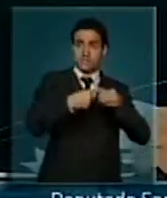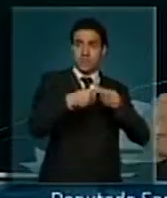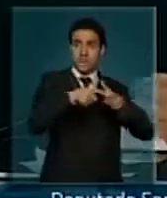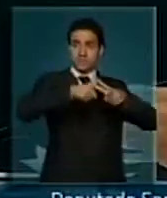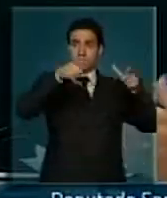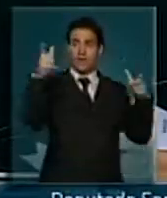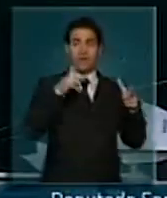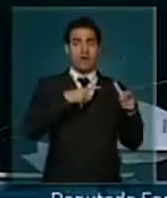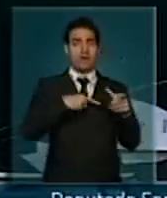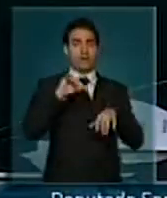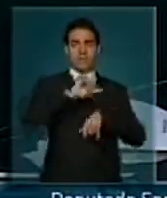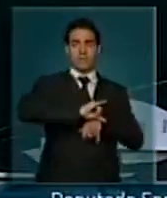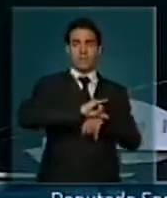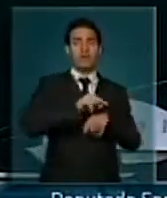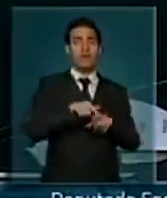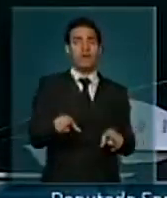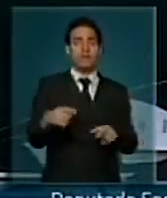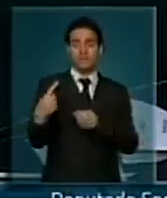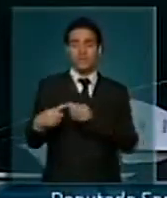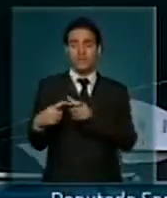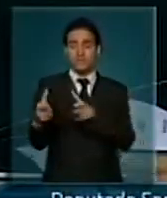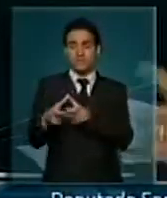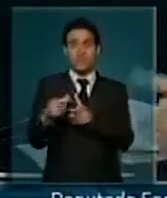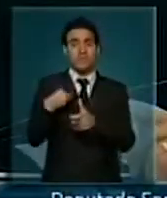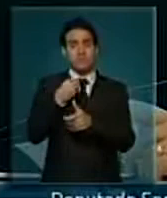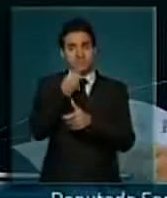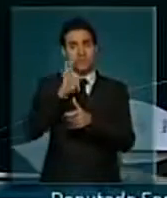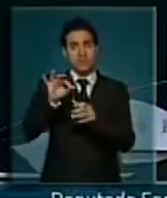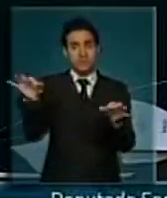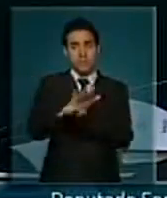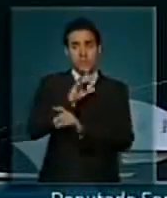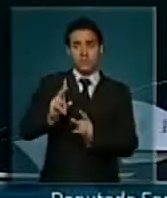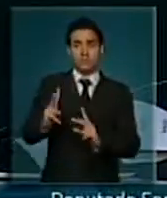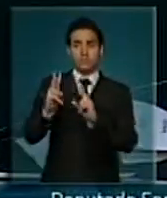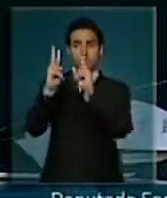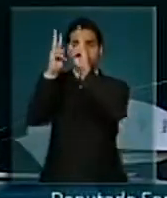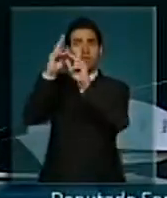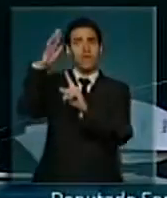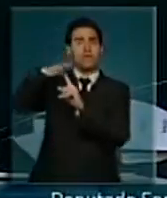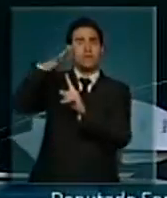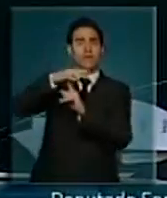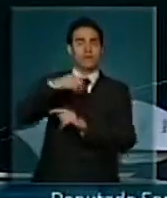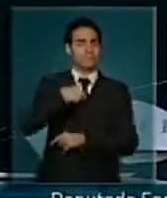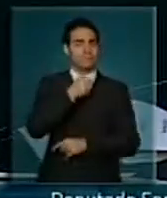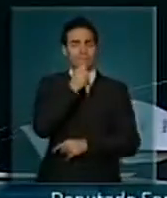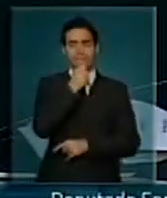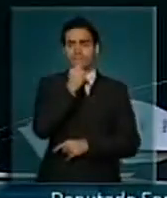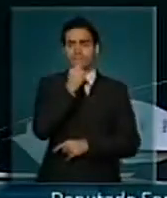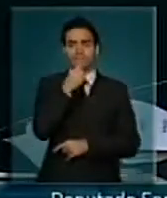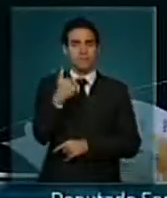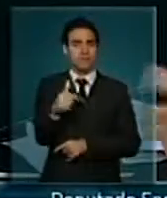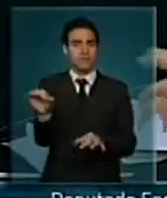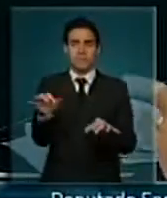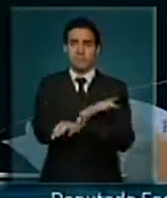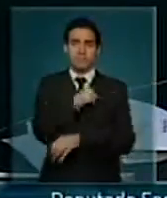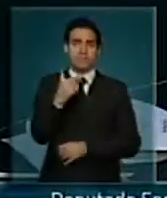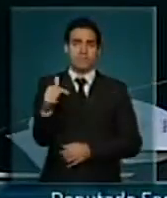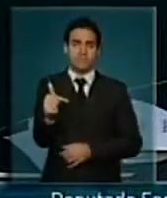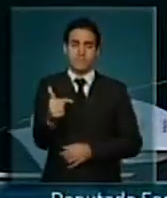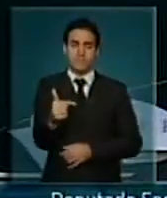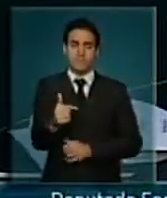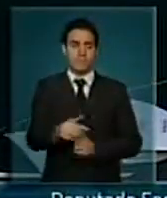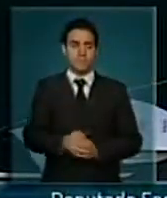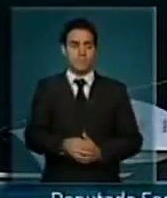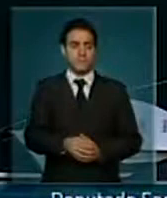as pequenas cidades que deveriam já ter antenas instaladas, continuam sem as